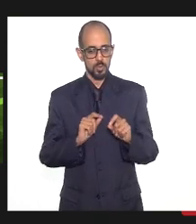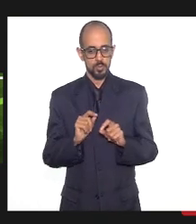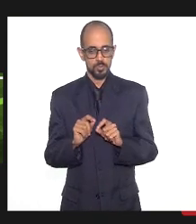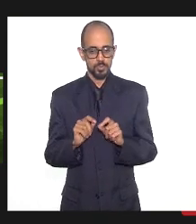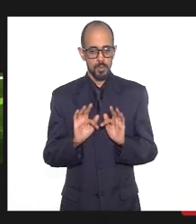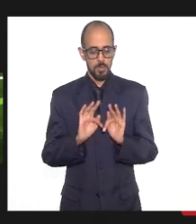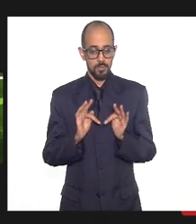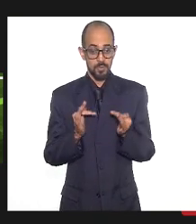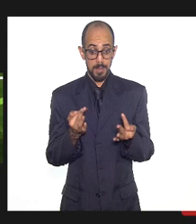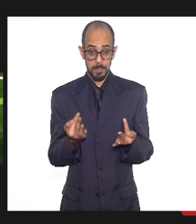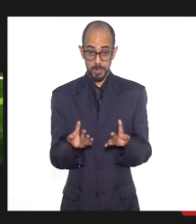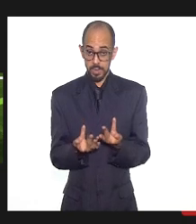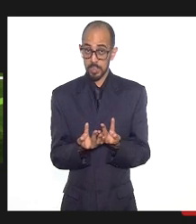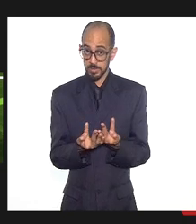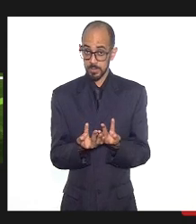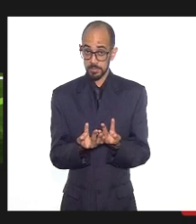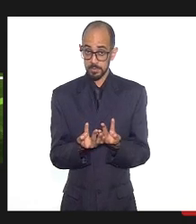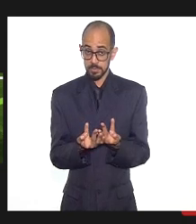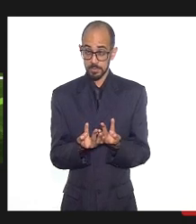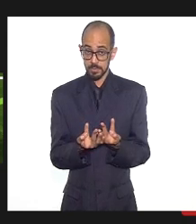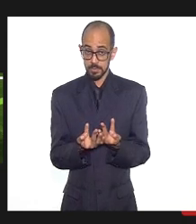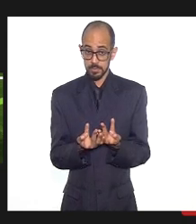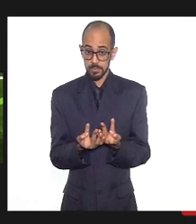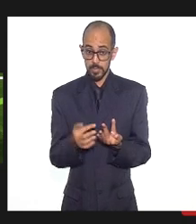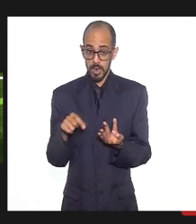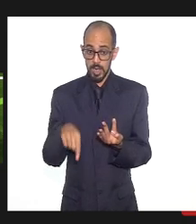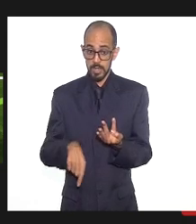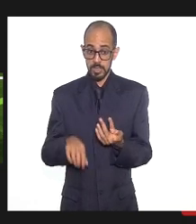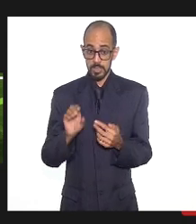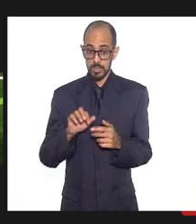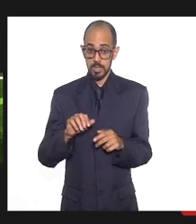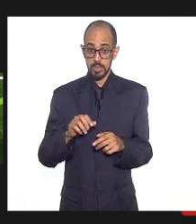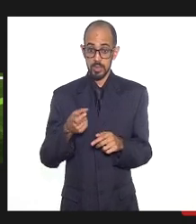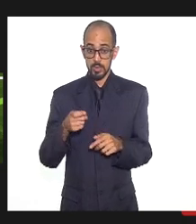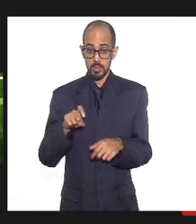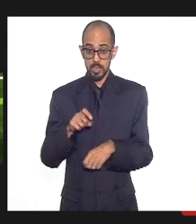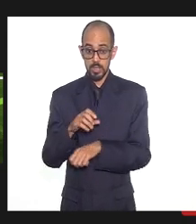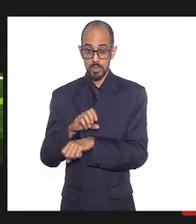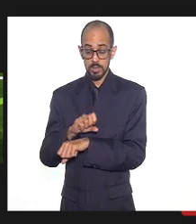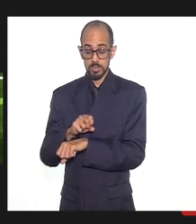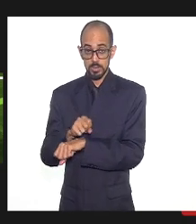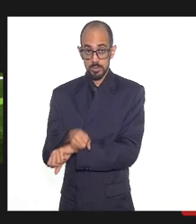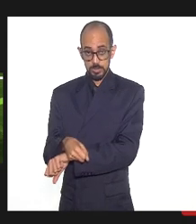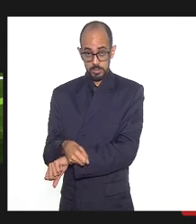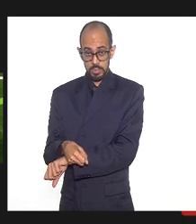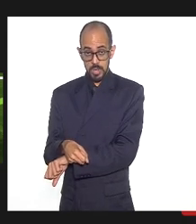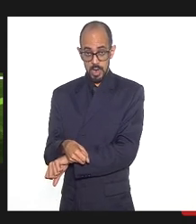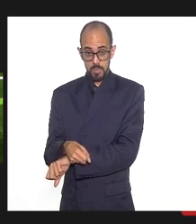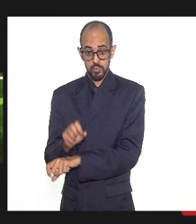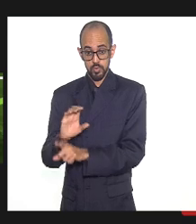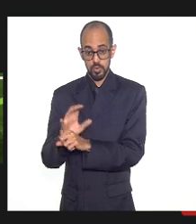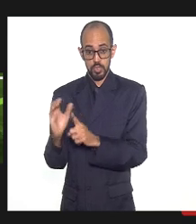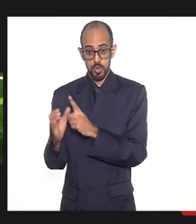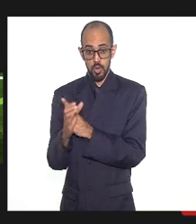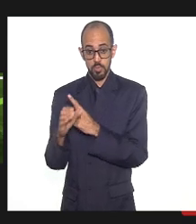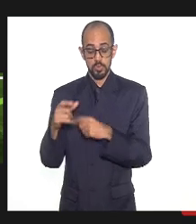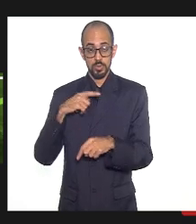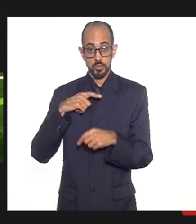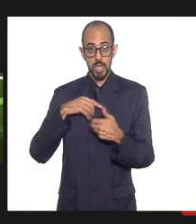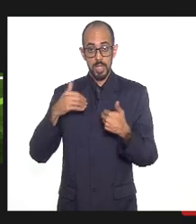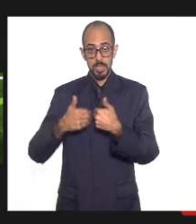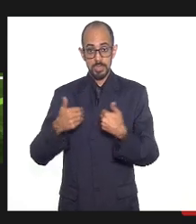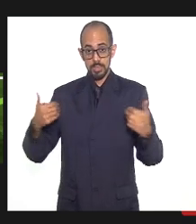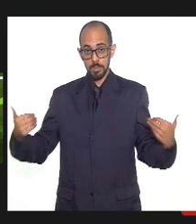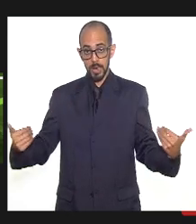uma família, porque aqui o Quilombo Santa Rita do Bracuí, ele tem umas partes separadas que a gente chama